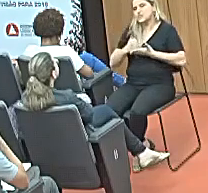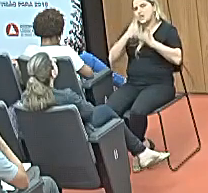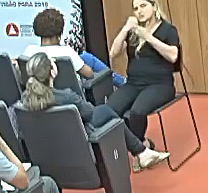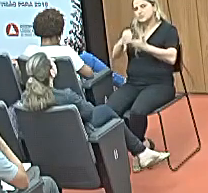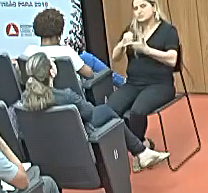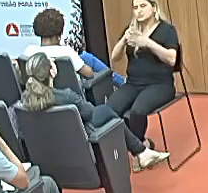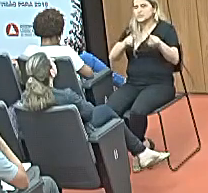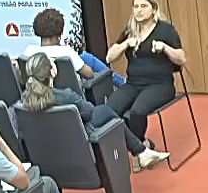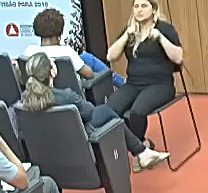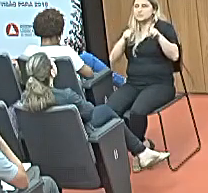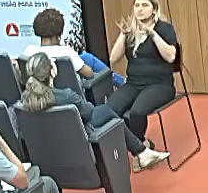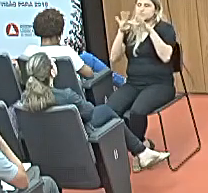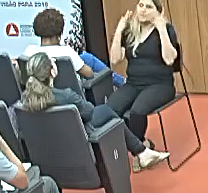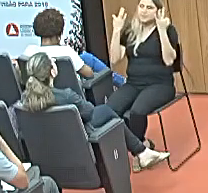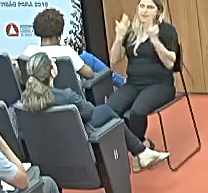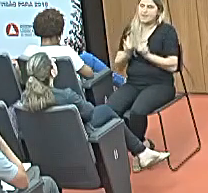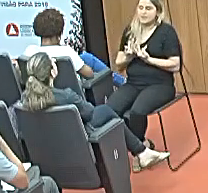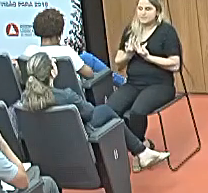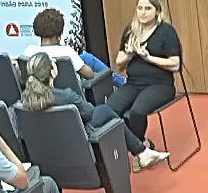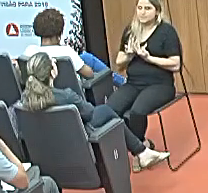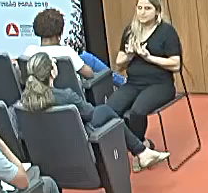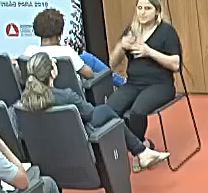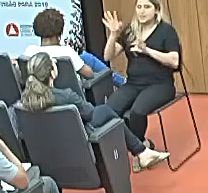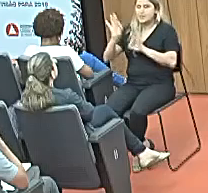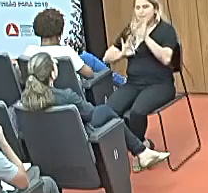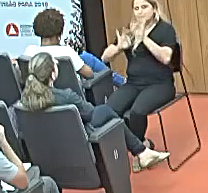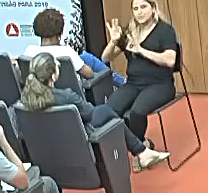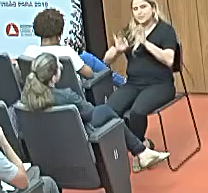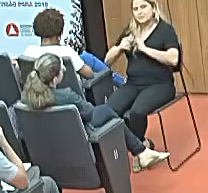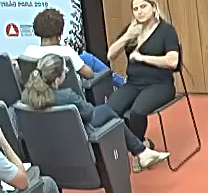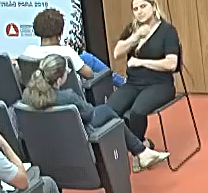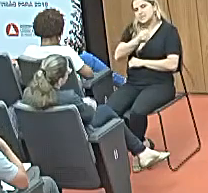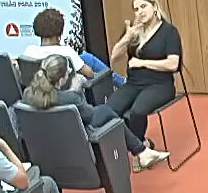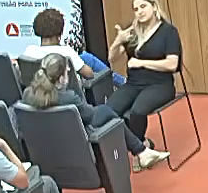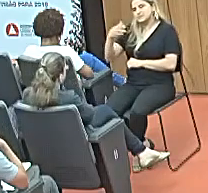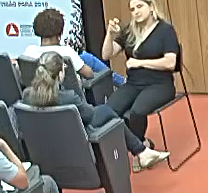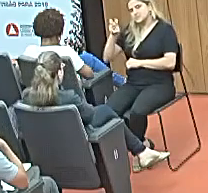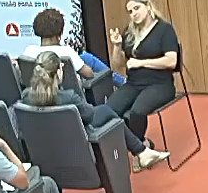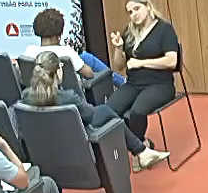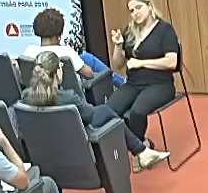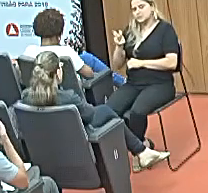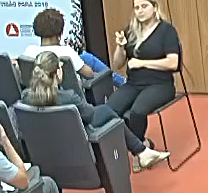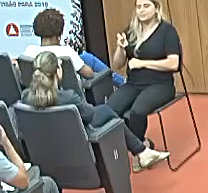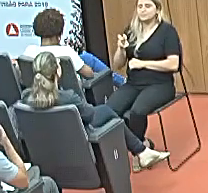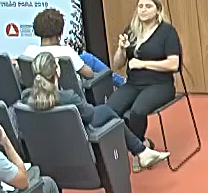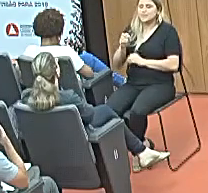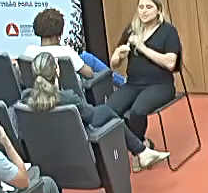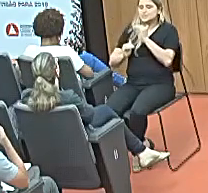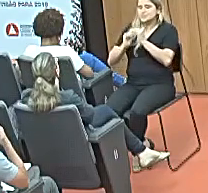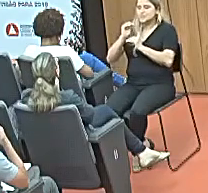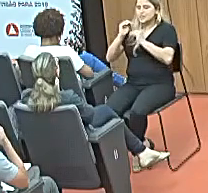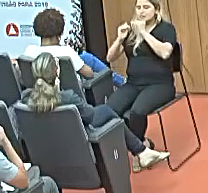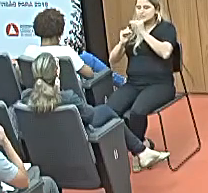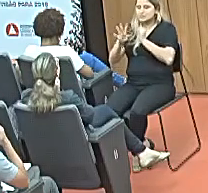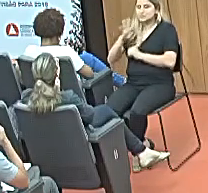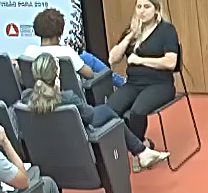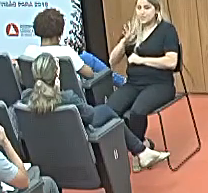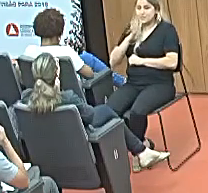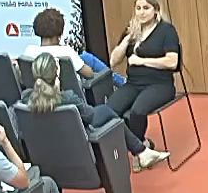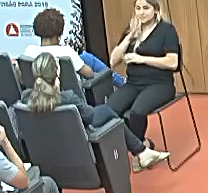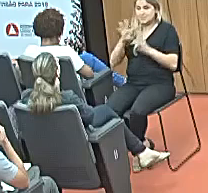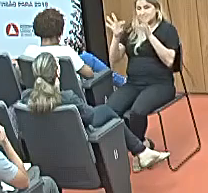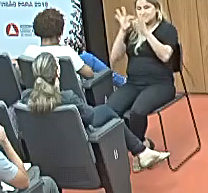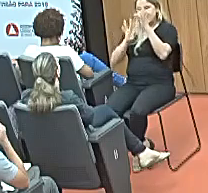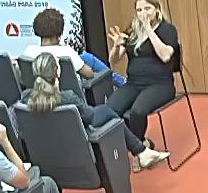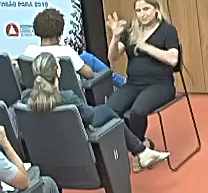agroindústria familiar o programa 0 25 geração de conhecimento e de tecnologia agropecuária 0